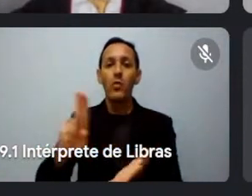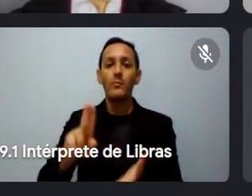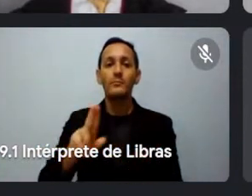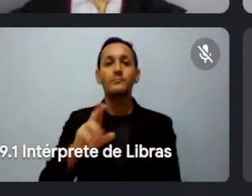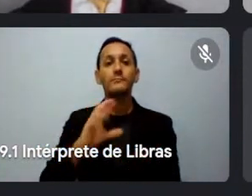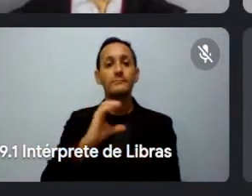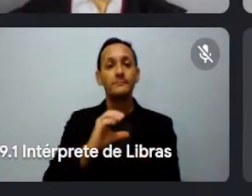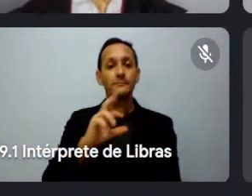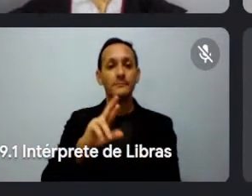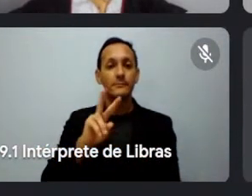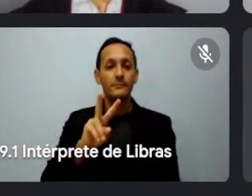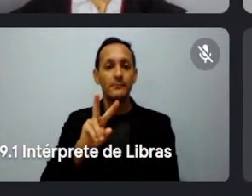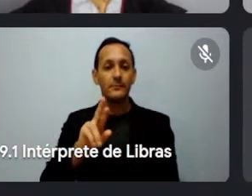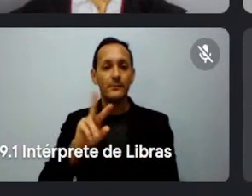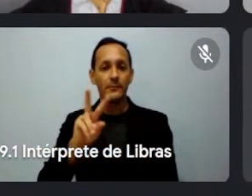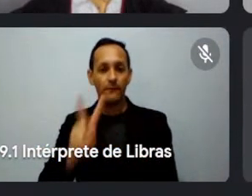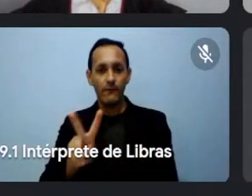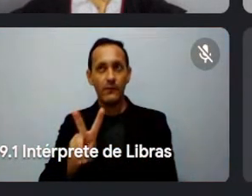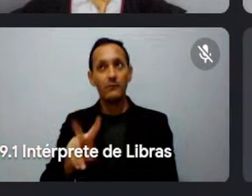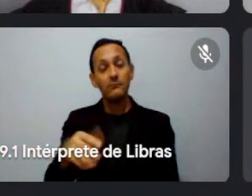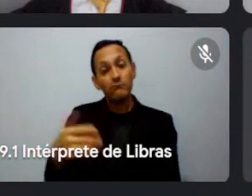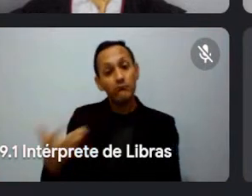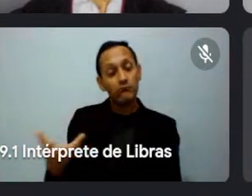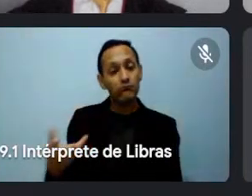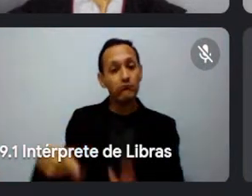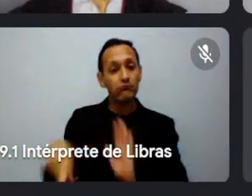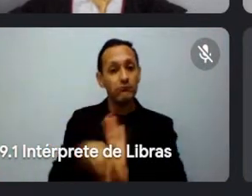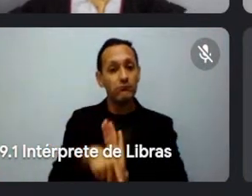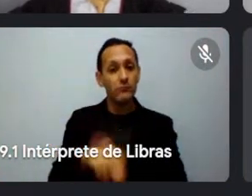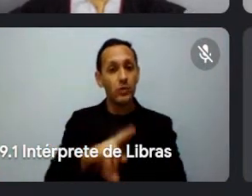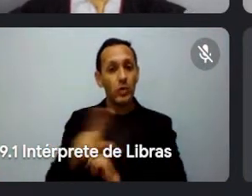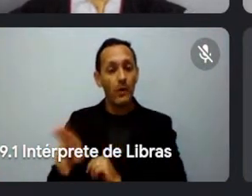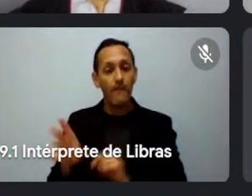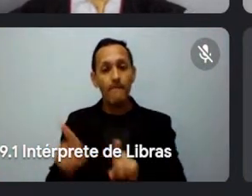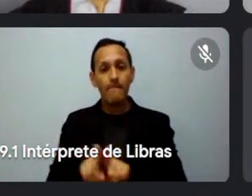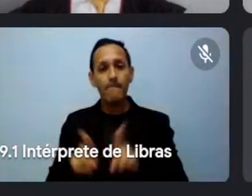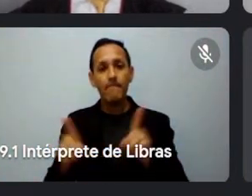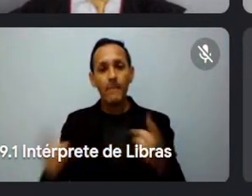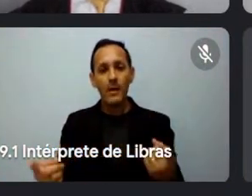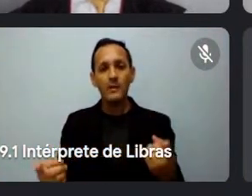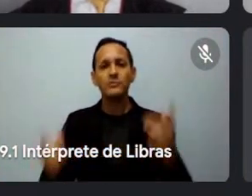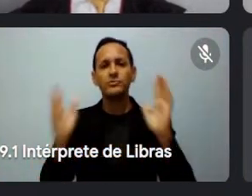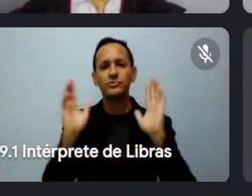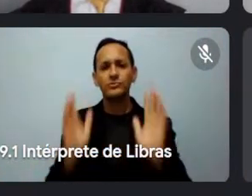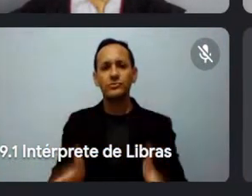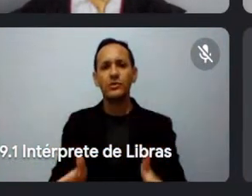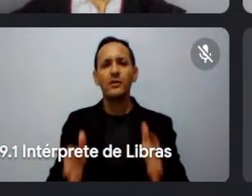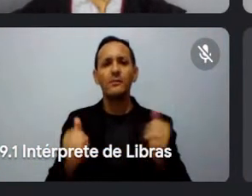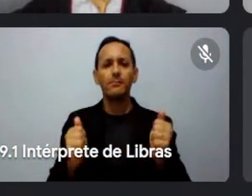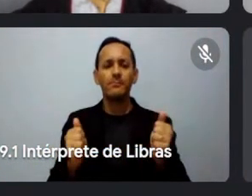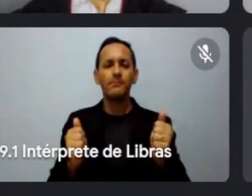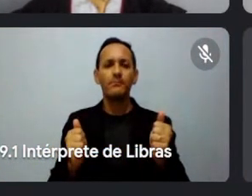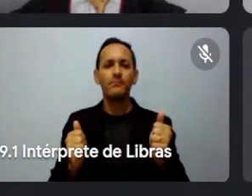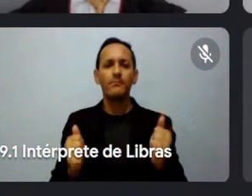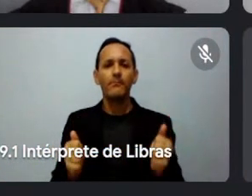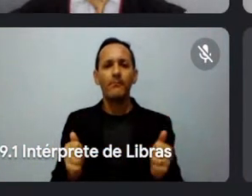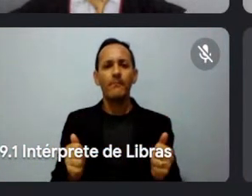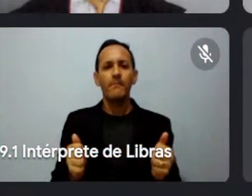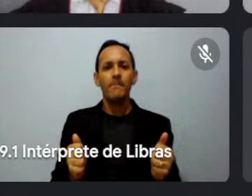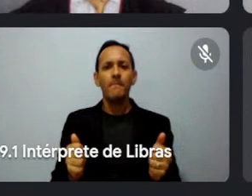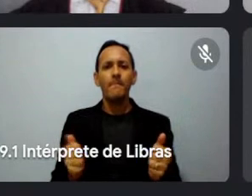CRLV certificado de registro de propriedade do veículo mas que teria assim que teria havido a